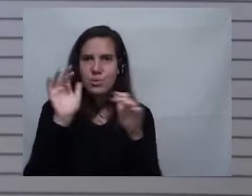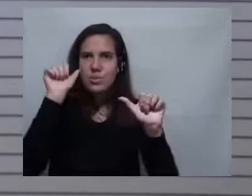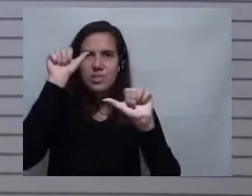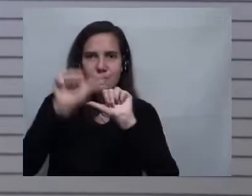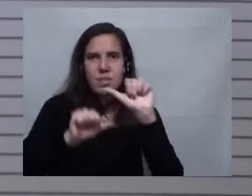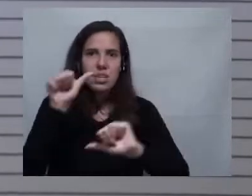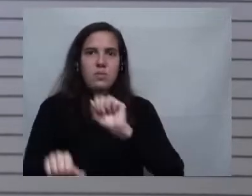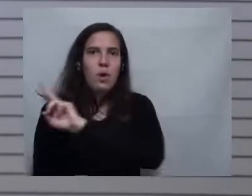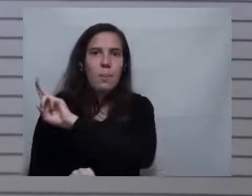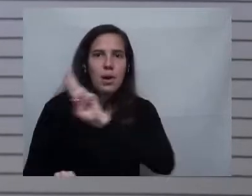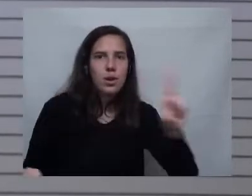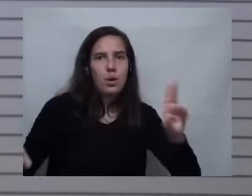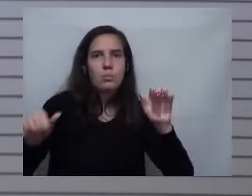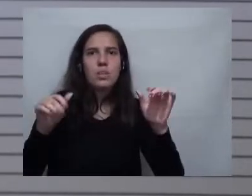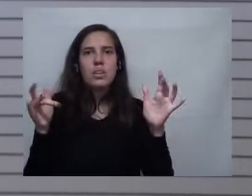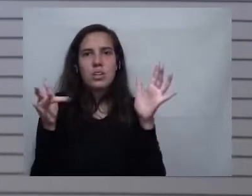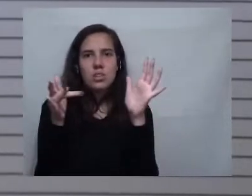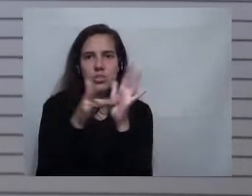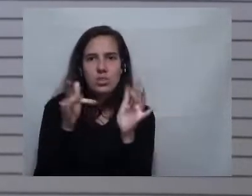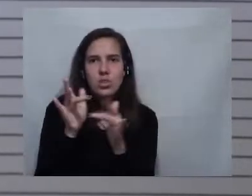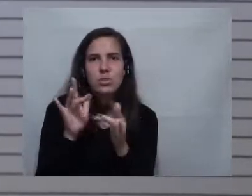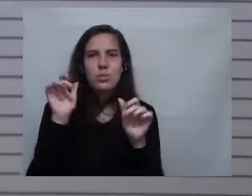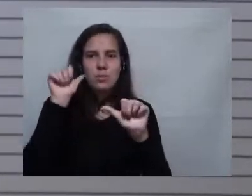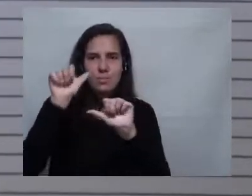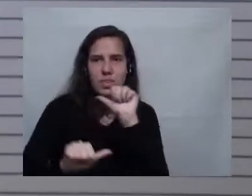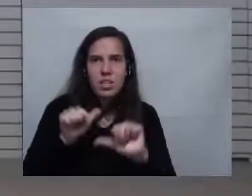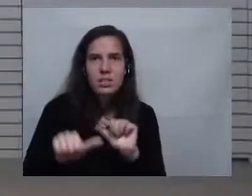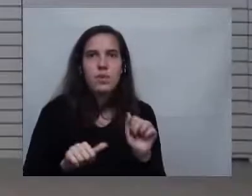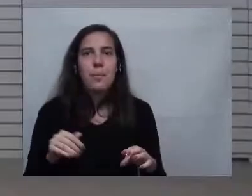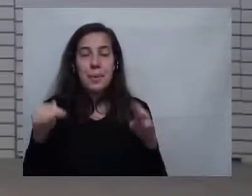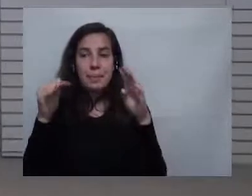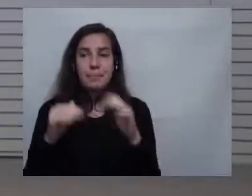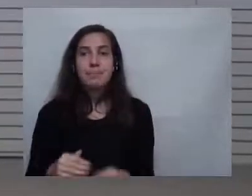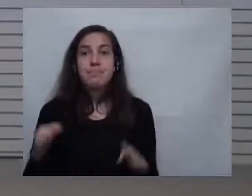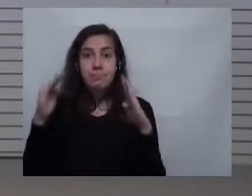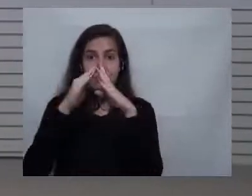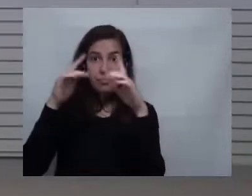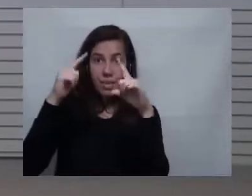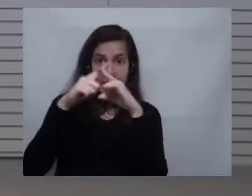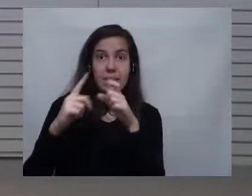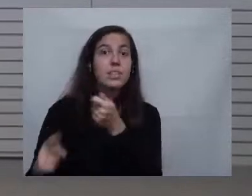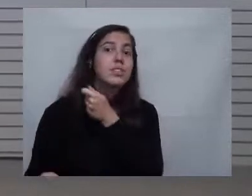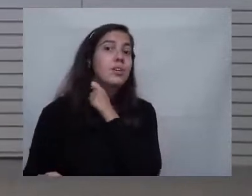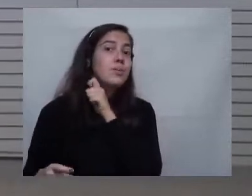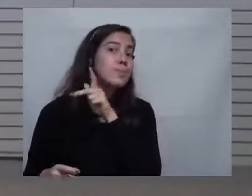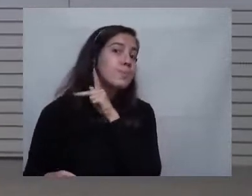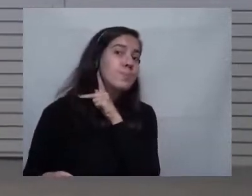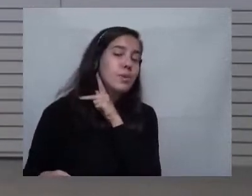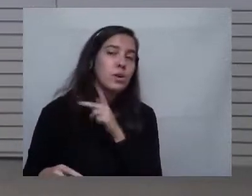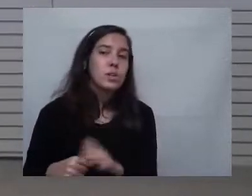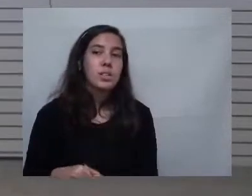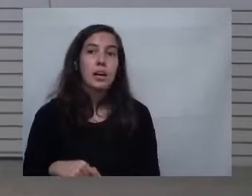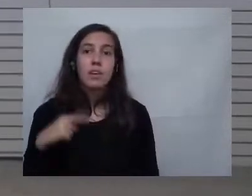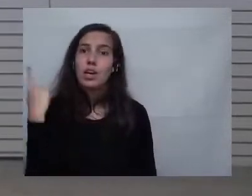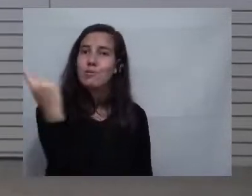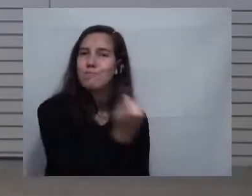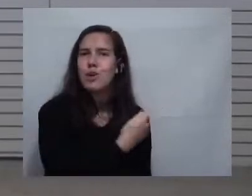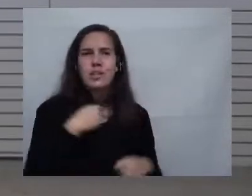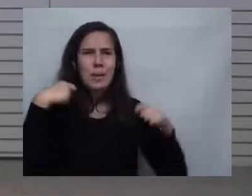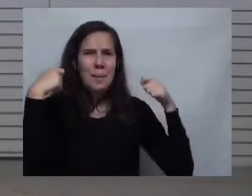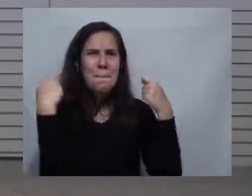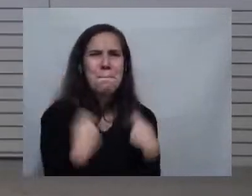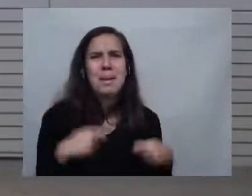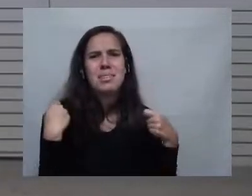é o nome de Jesus e Para nossa igreja para oitava igreja é o que nós precisamos